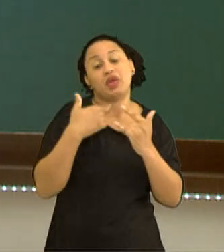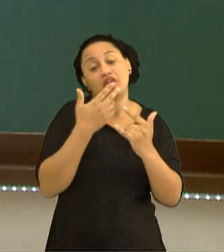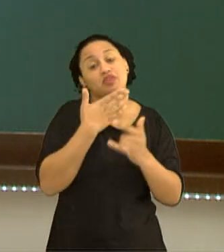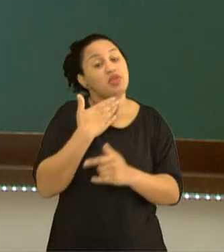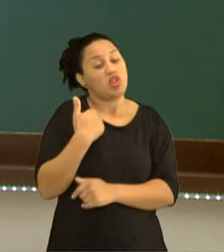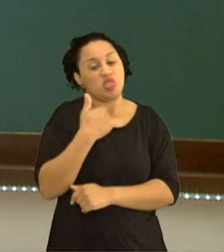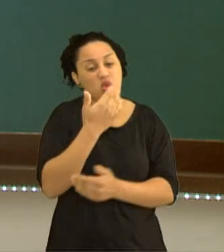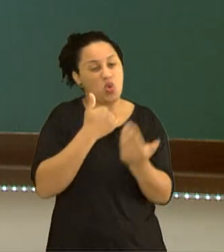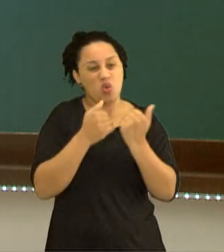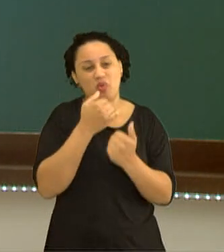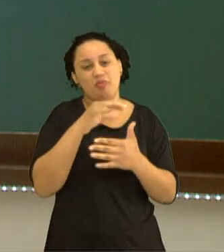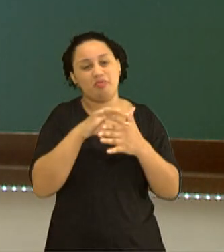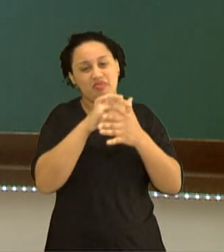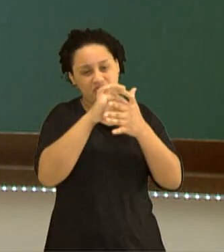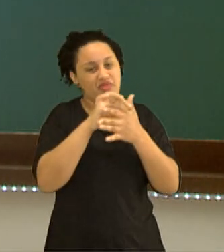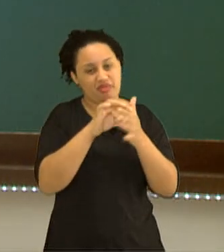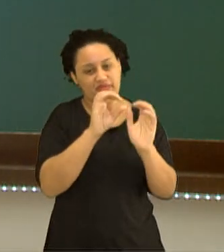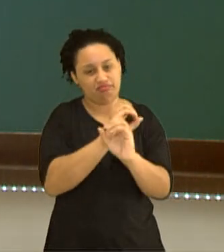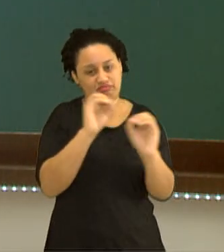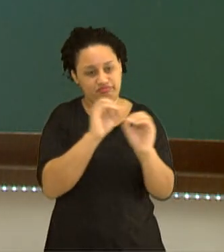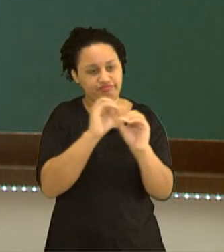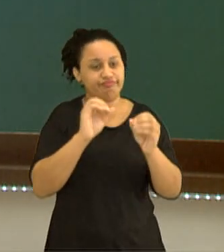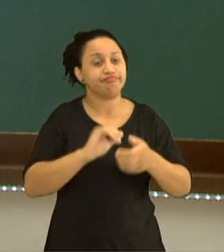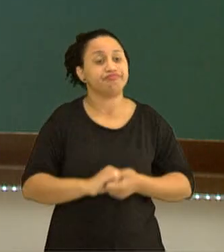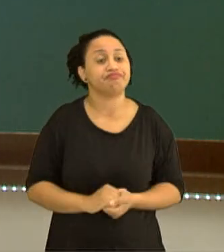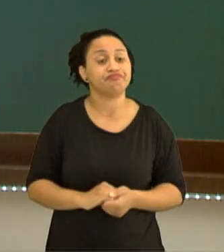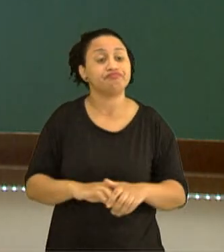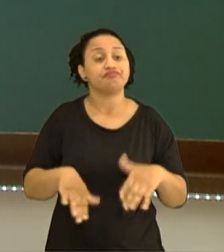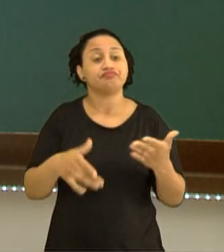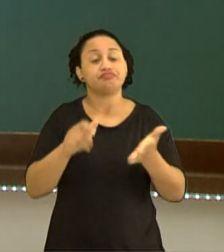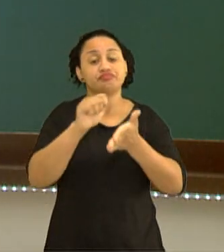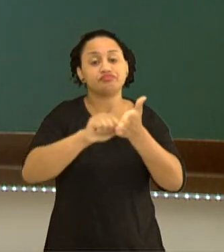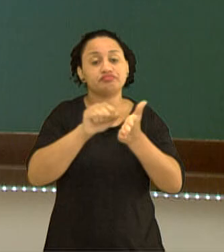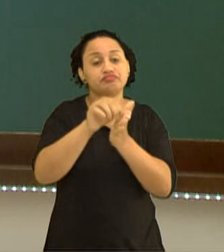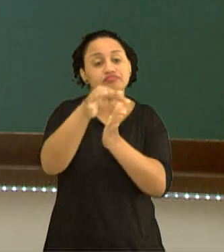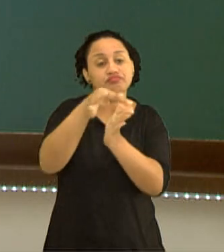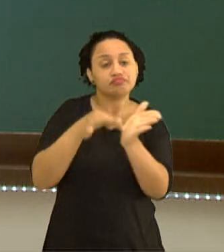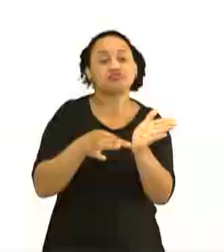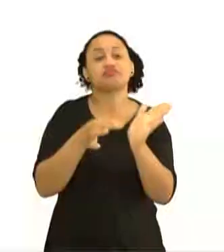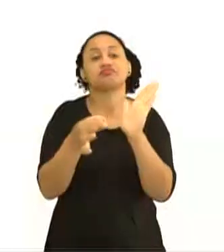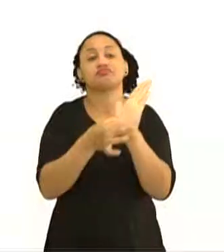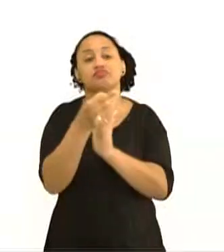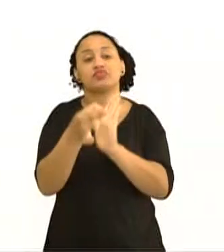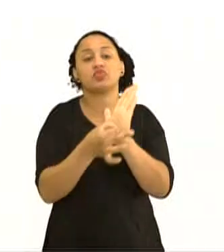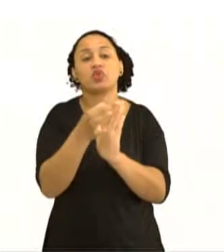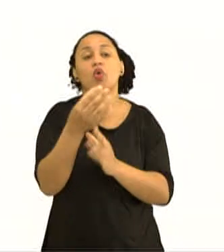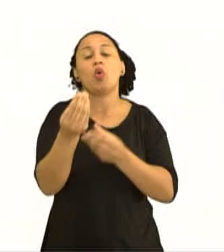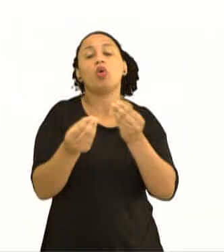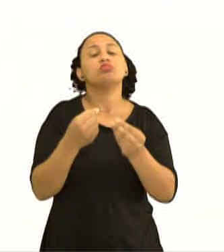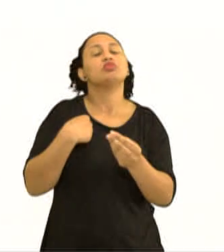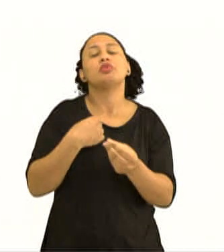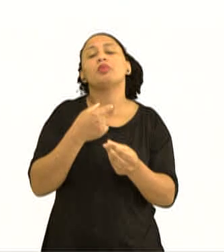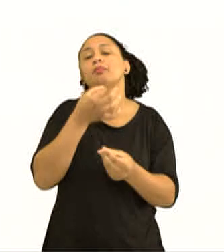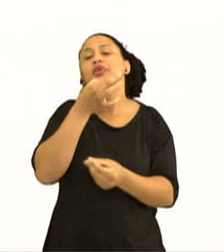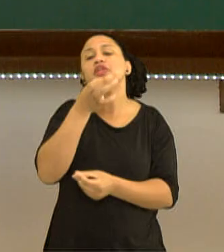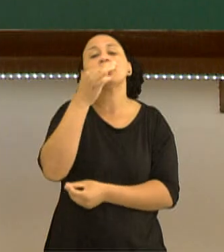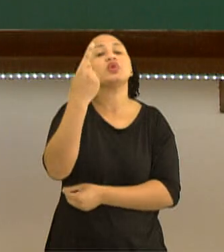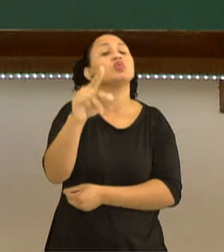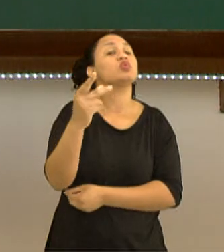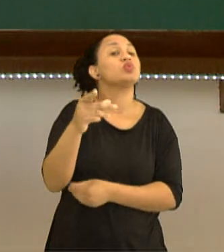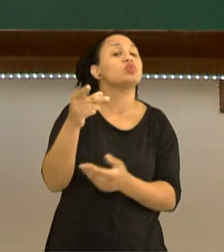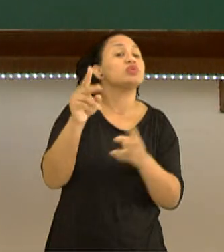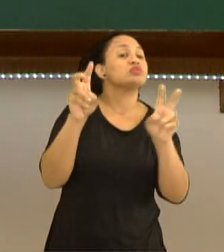de carne de forma alguma. Bem, escreva um texto argumentativo sobre o que você pensa sobre esse assunto. Qual